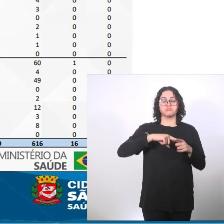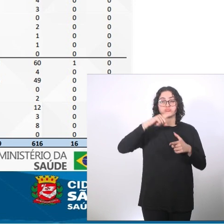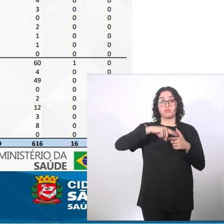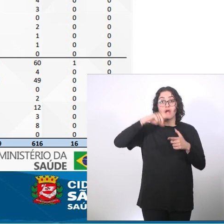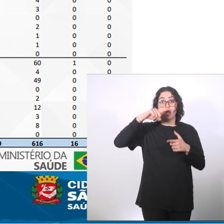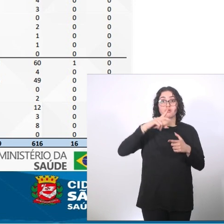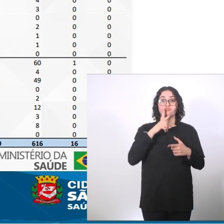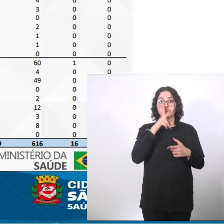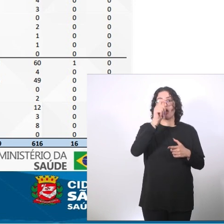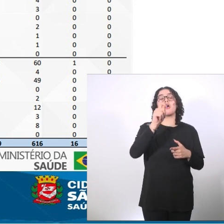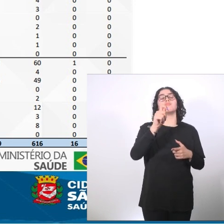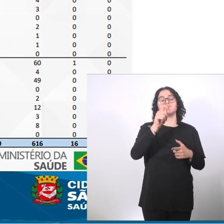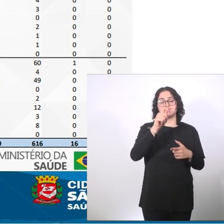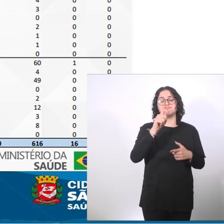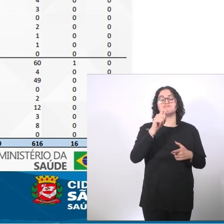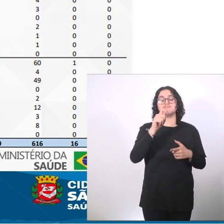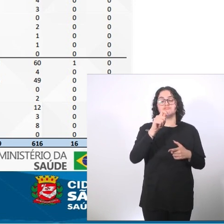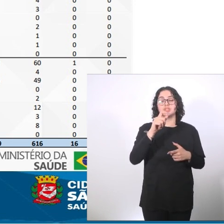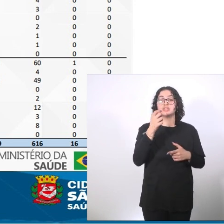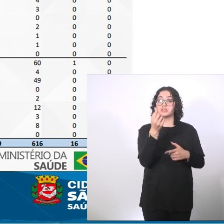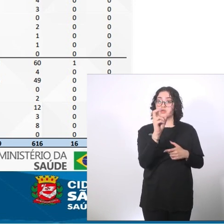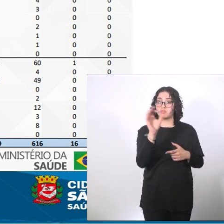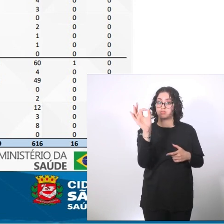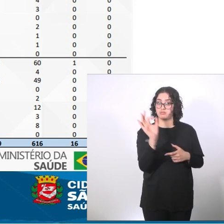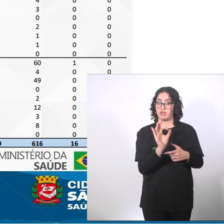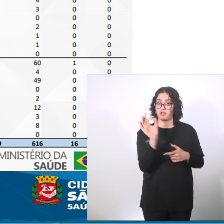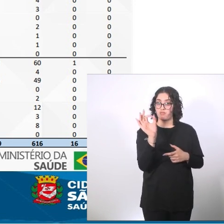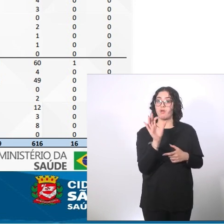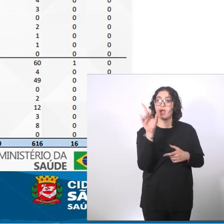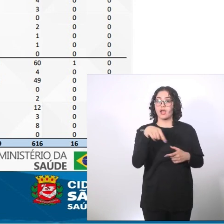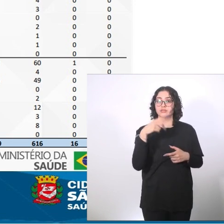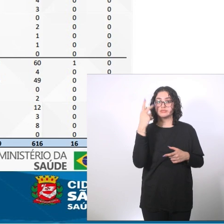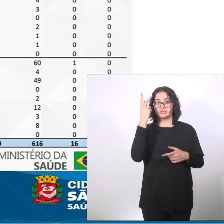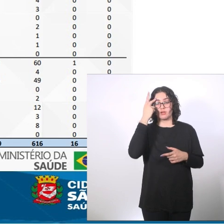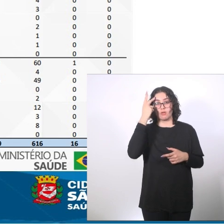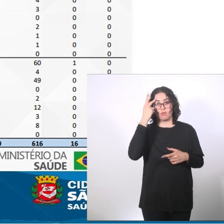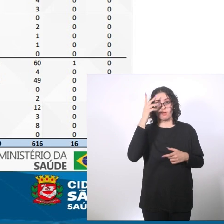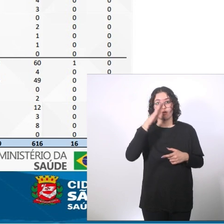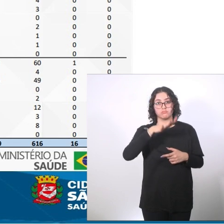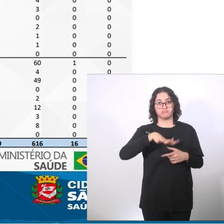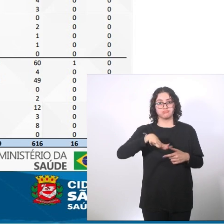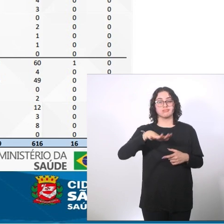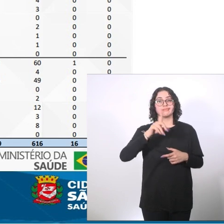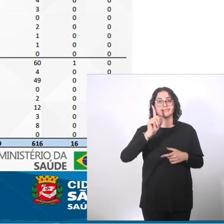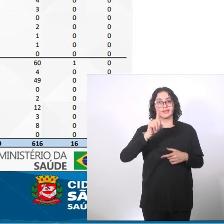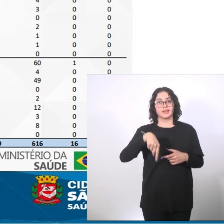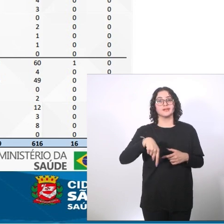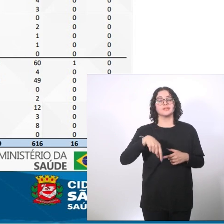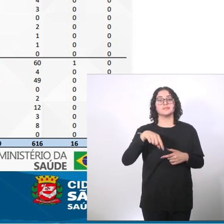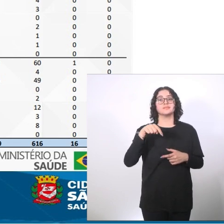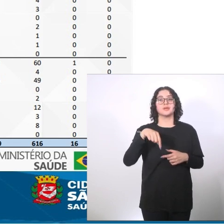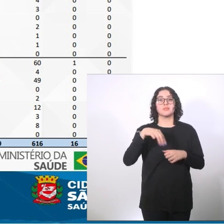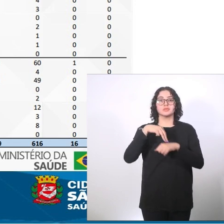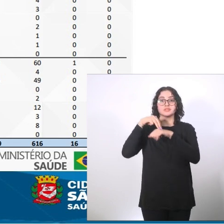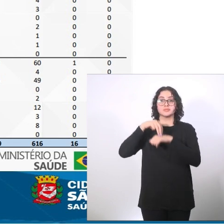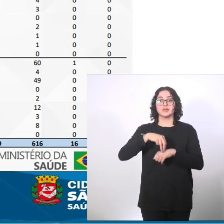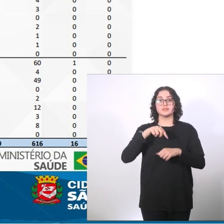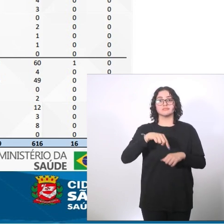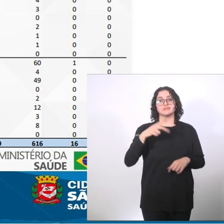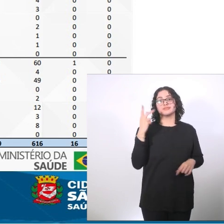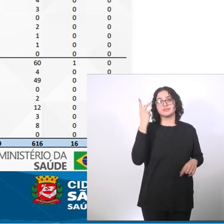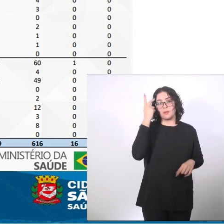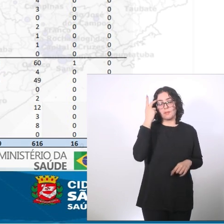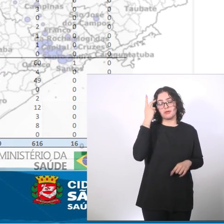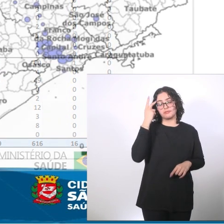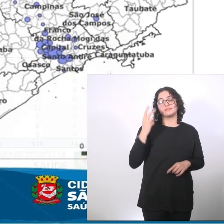aí, dos casos no estado de São Paulo, vocês vão ver, são no município aí de São Paulo. Vamos ver o